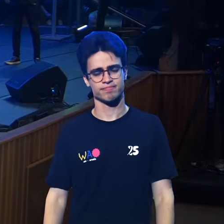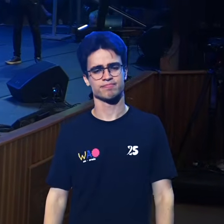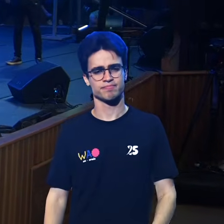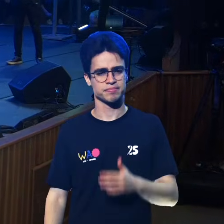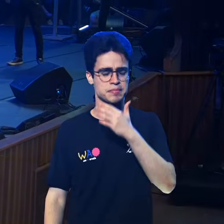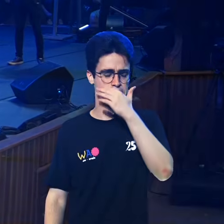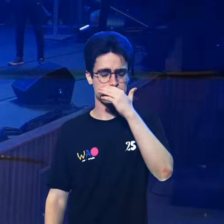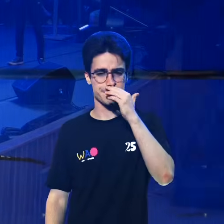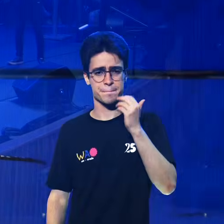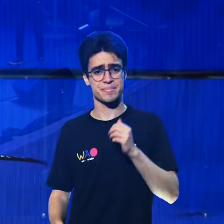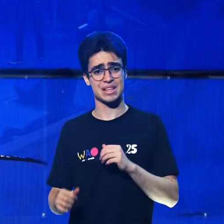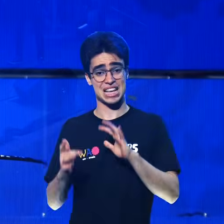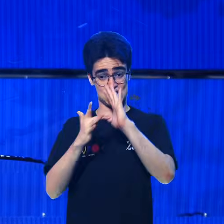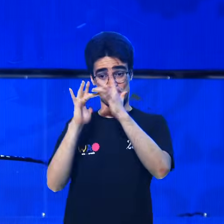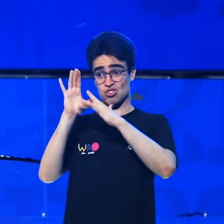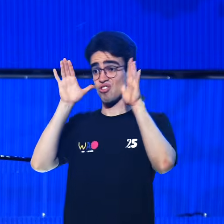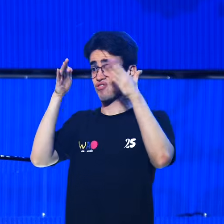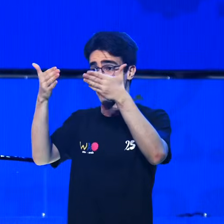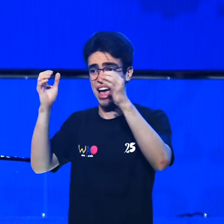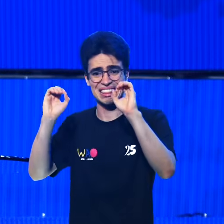Se Jesus não está no centro,